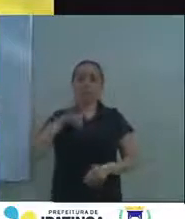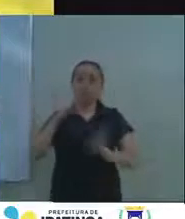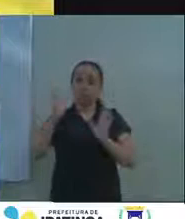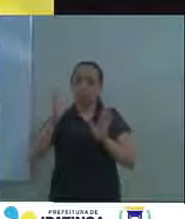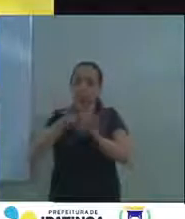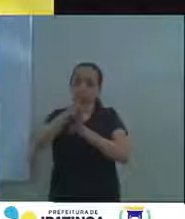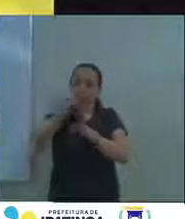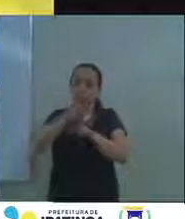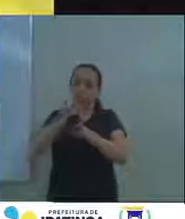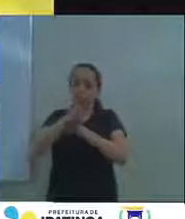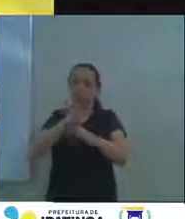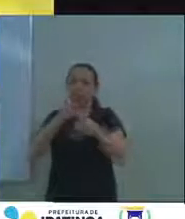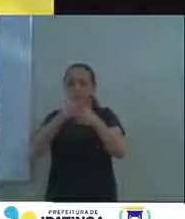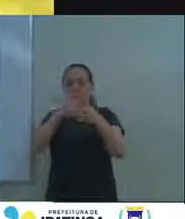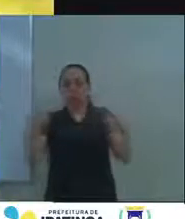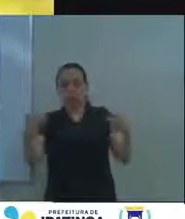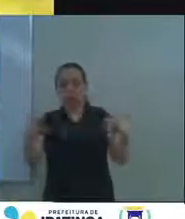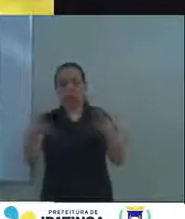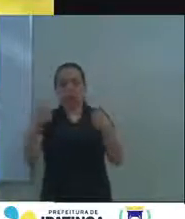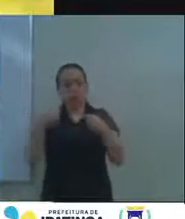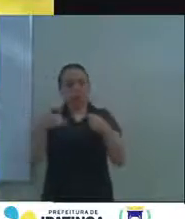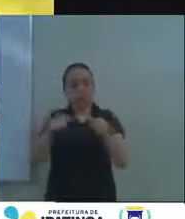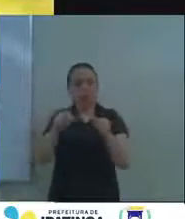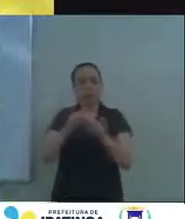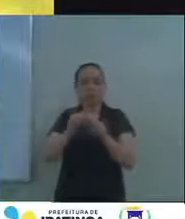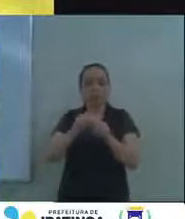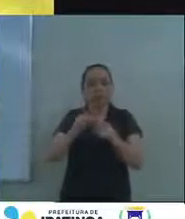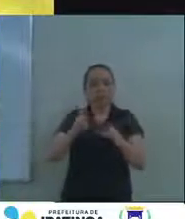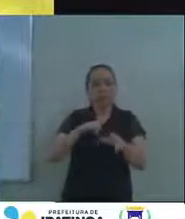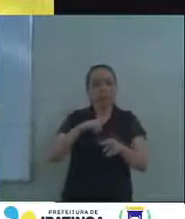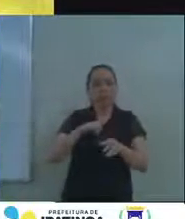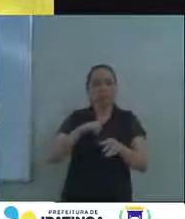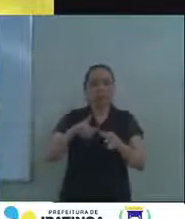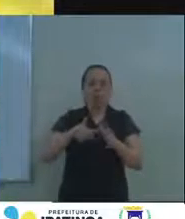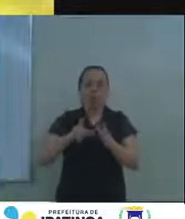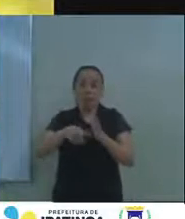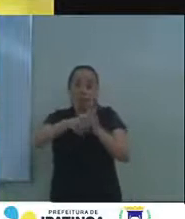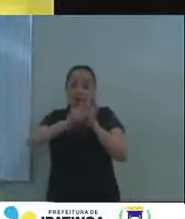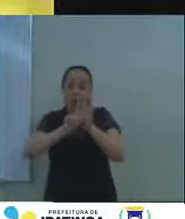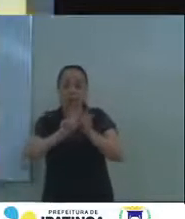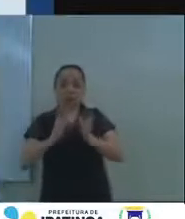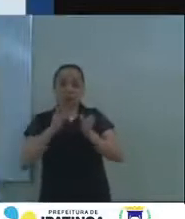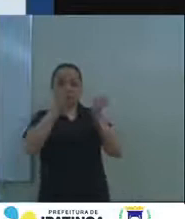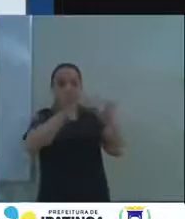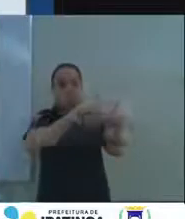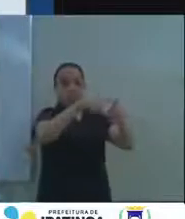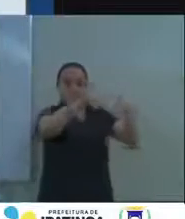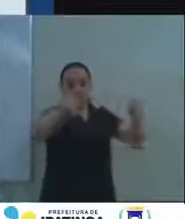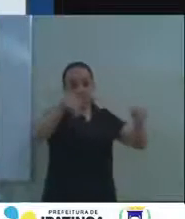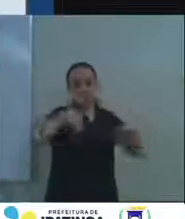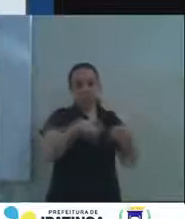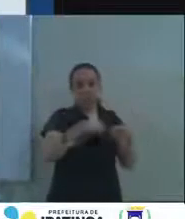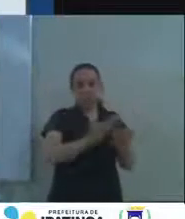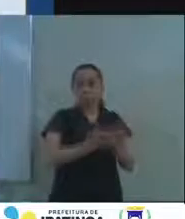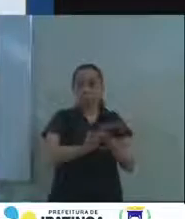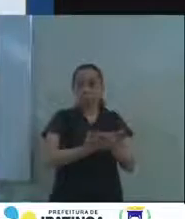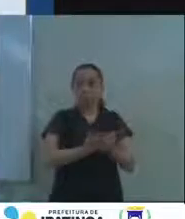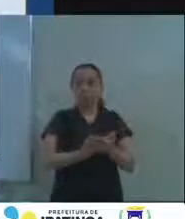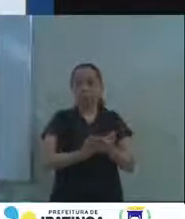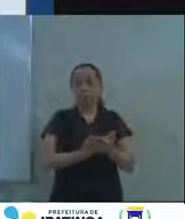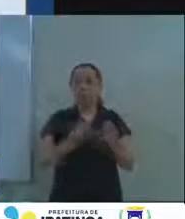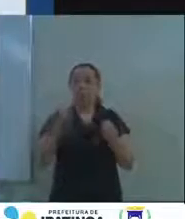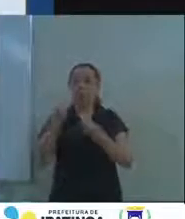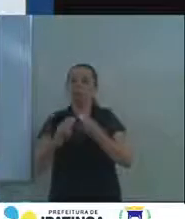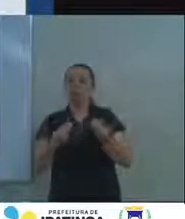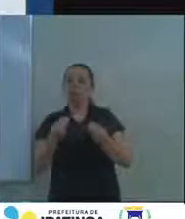alguns exercícios que a gente orienta antes de entrar em sala de aula, tá? Então, como que a gente vai trabalhar